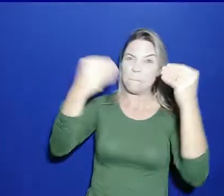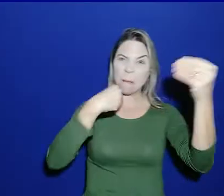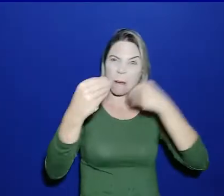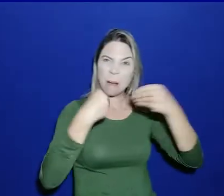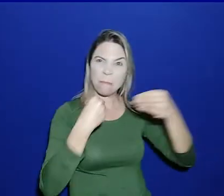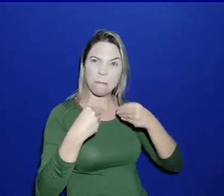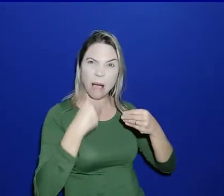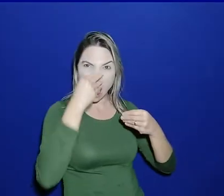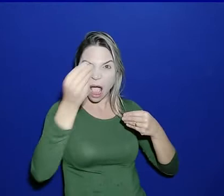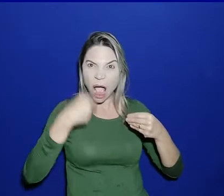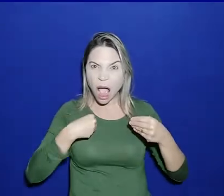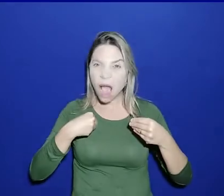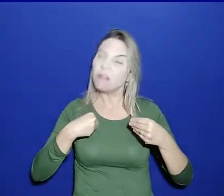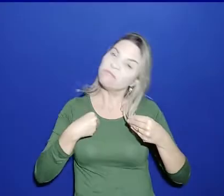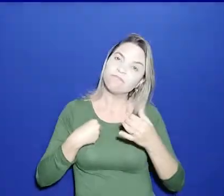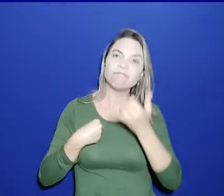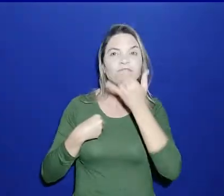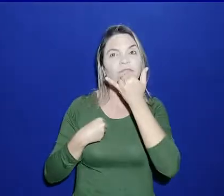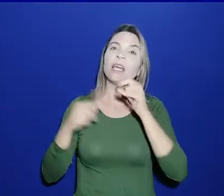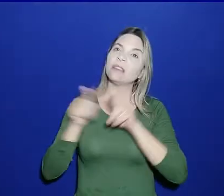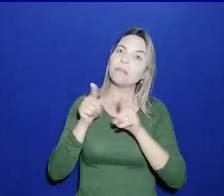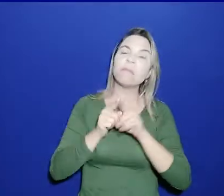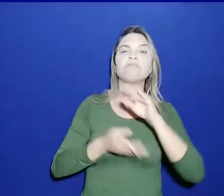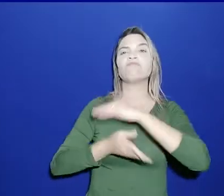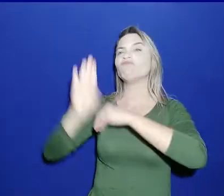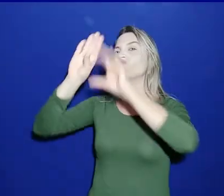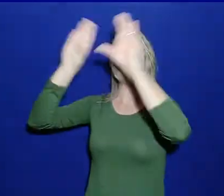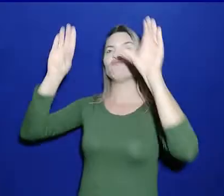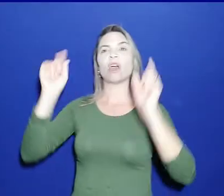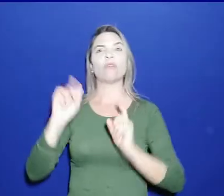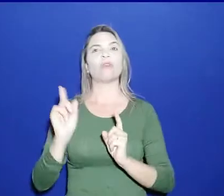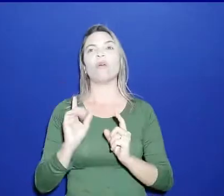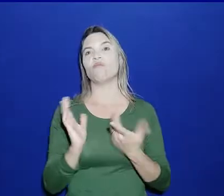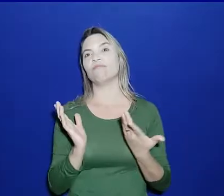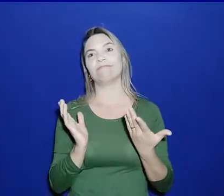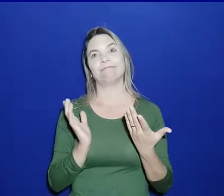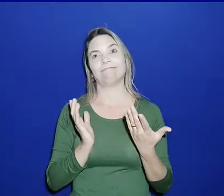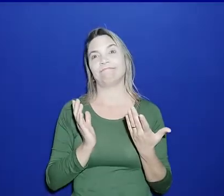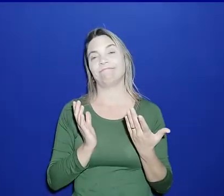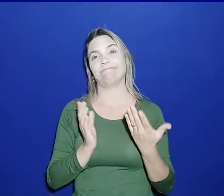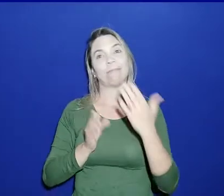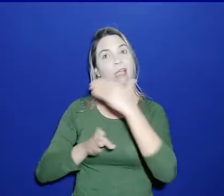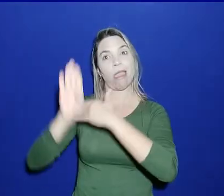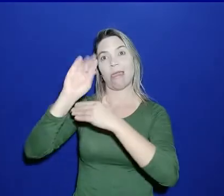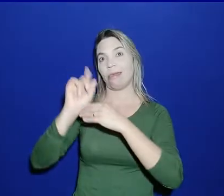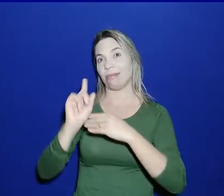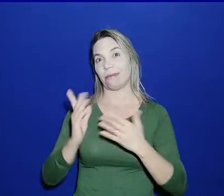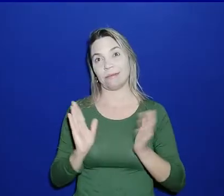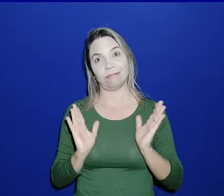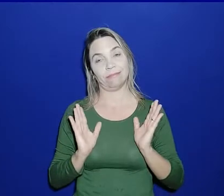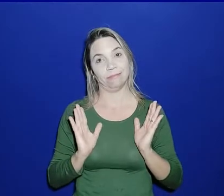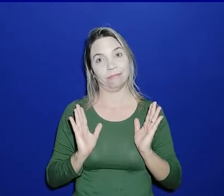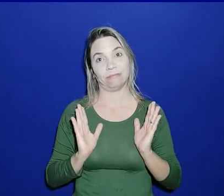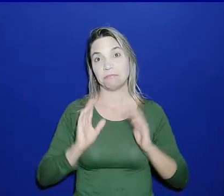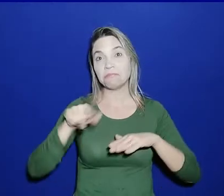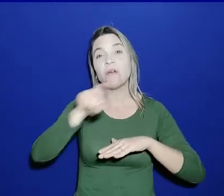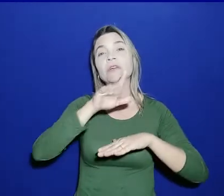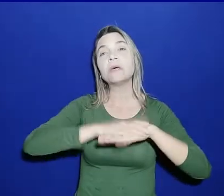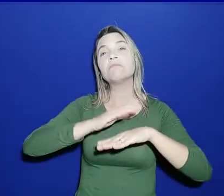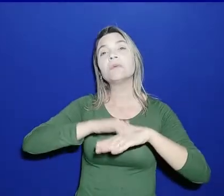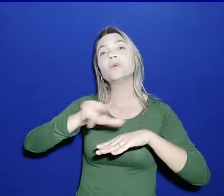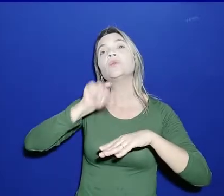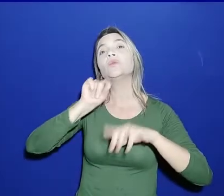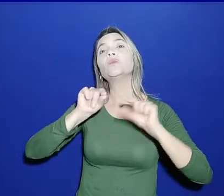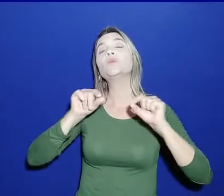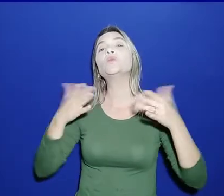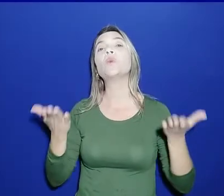homens, também eu negarei diante de meu Pai que está nos céus. Qual é a sua decisão